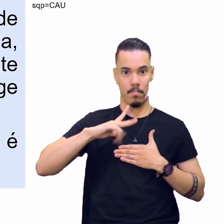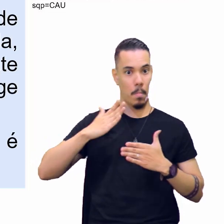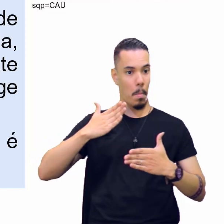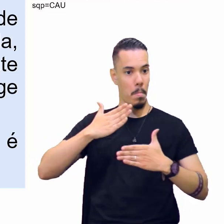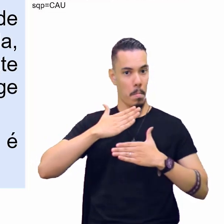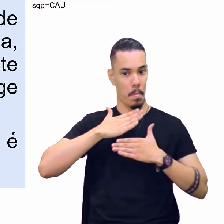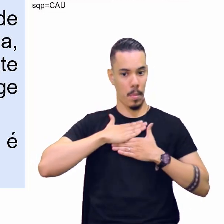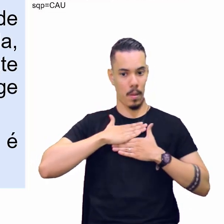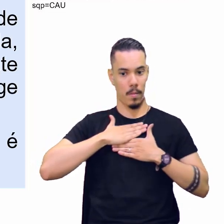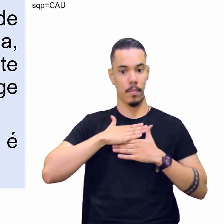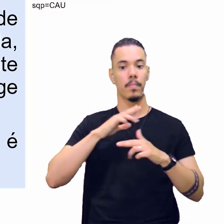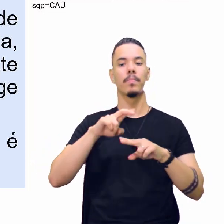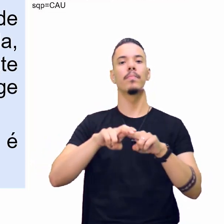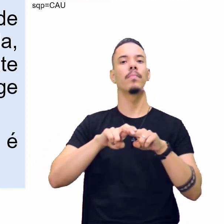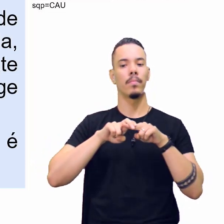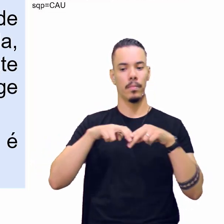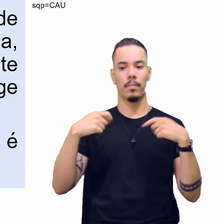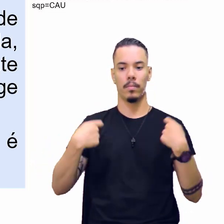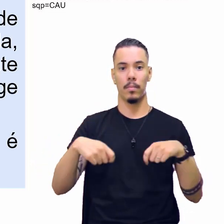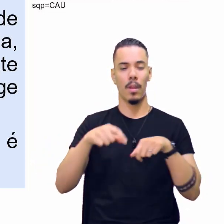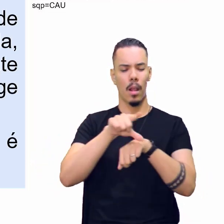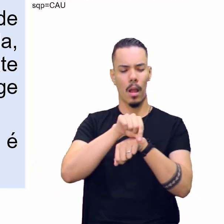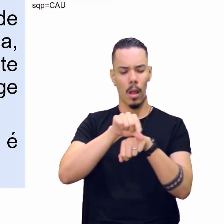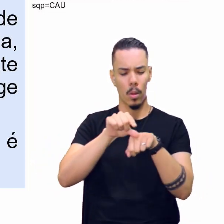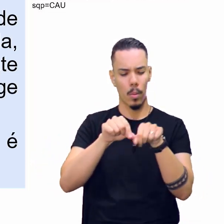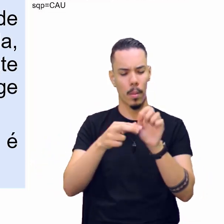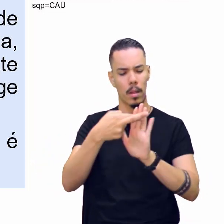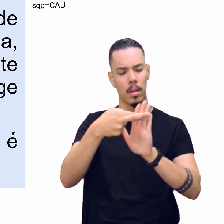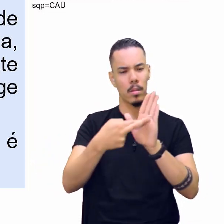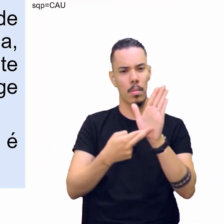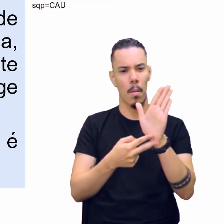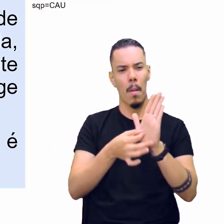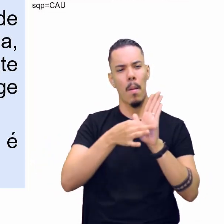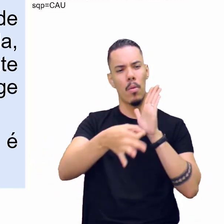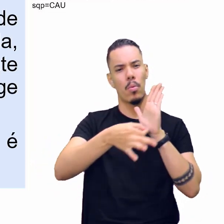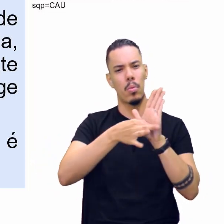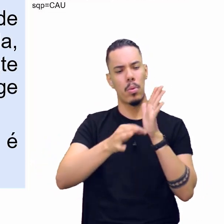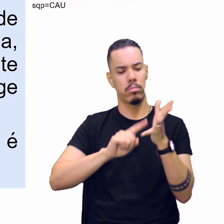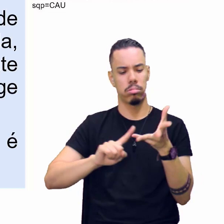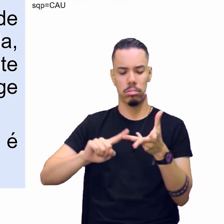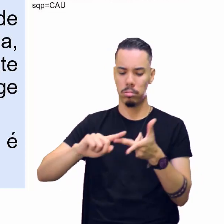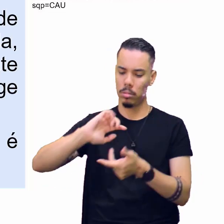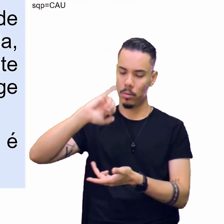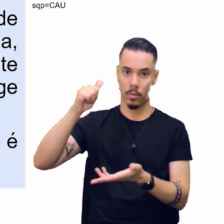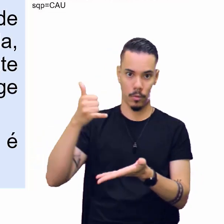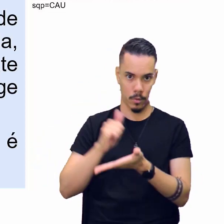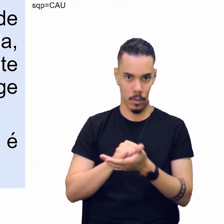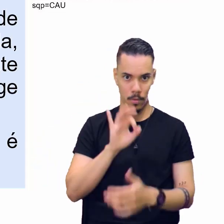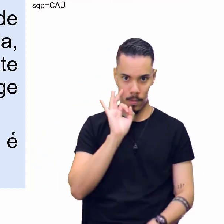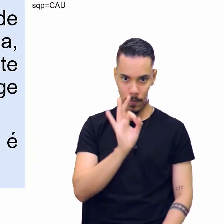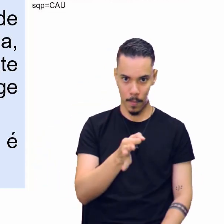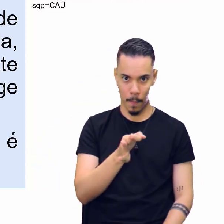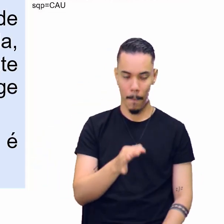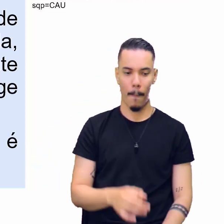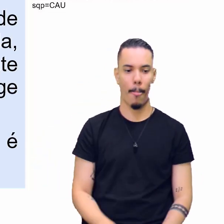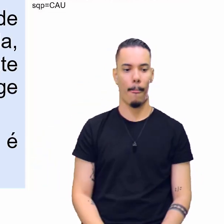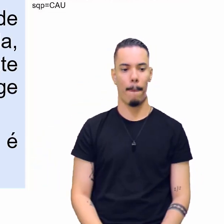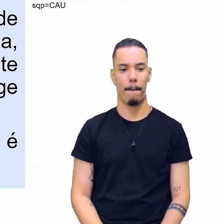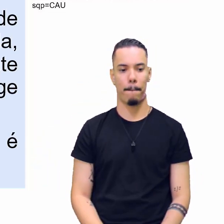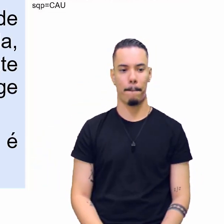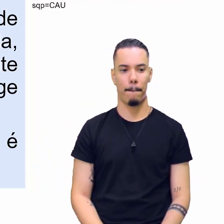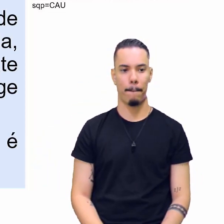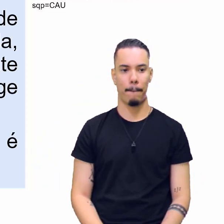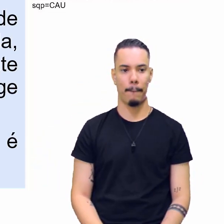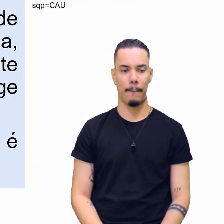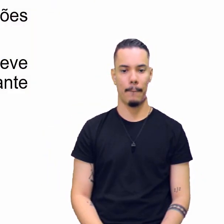quê? Argumento. Muito argumento. Belezinha? Vamos lá.